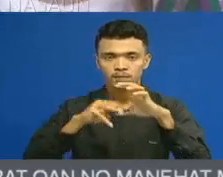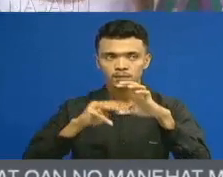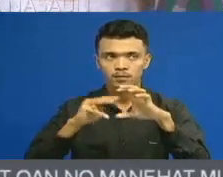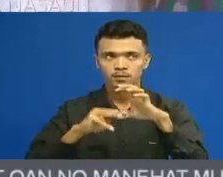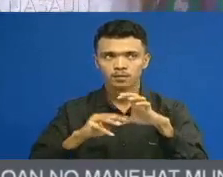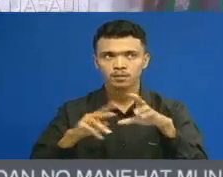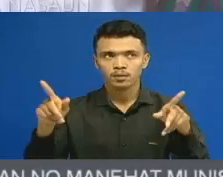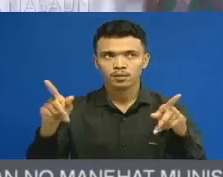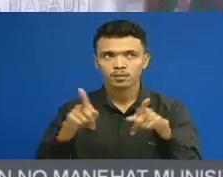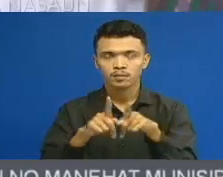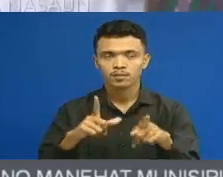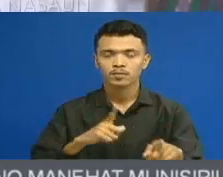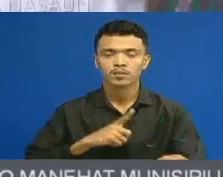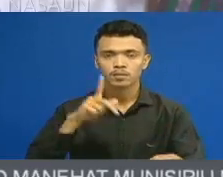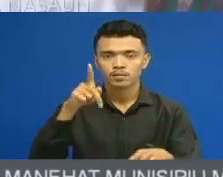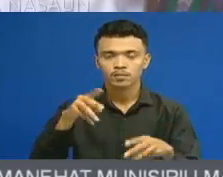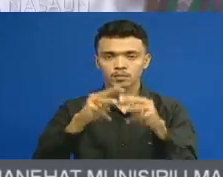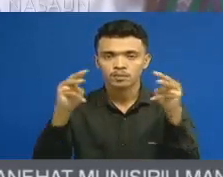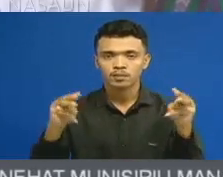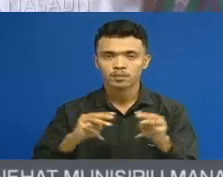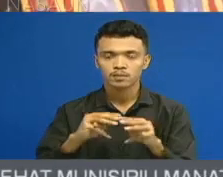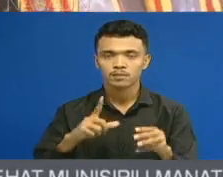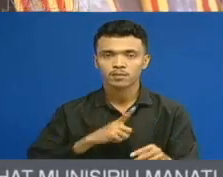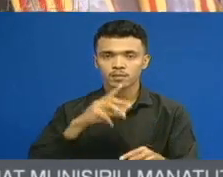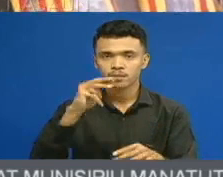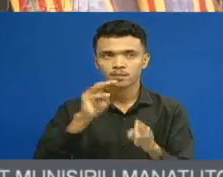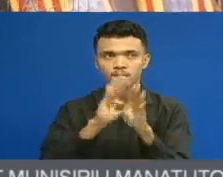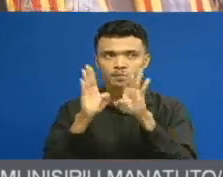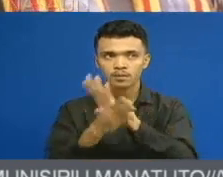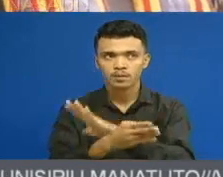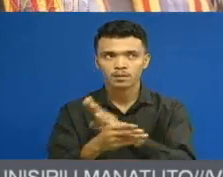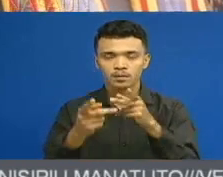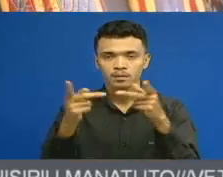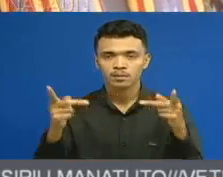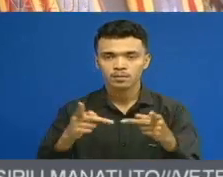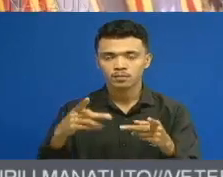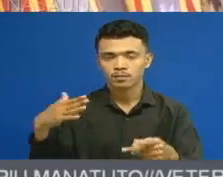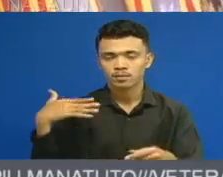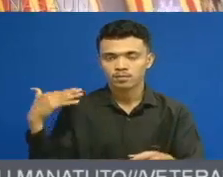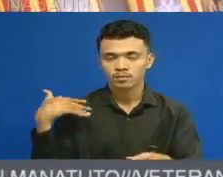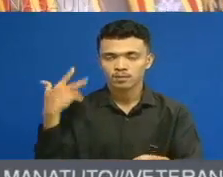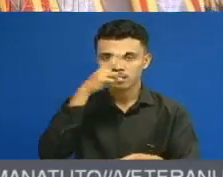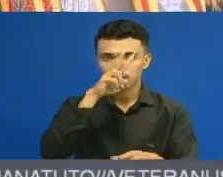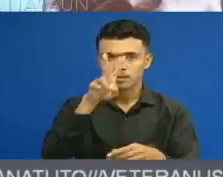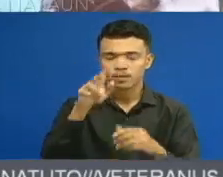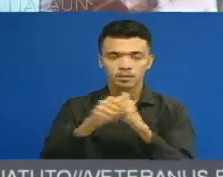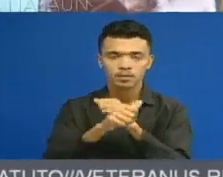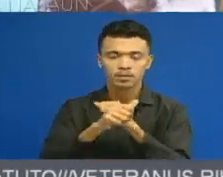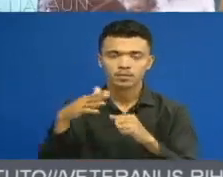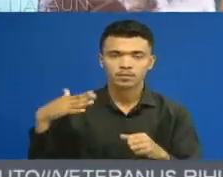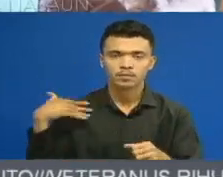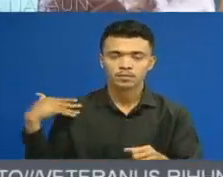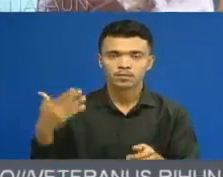Cavei Posto Los Palos, município Lautem, sai Centro Juventude Sucuca Cavei. Harebação ne Juventude